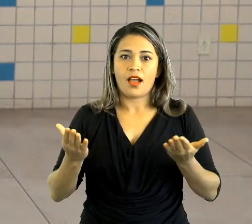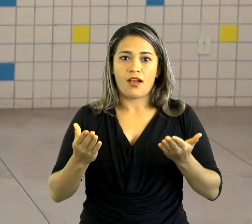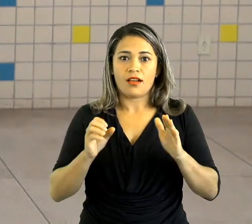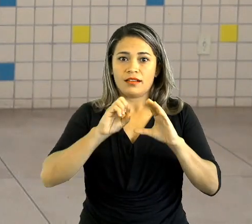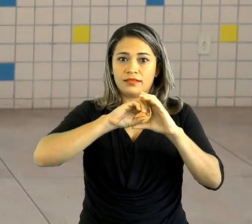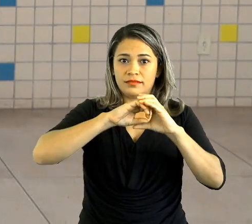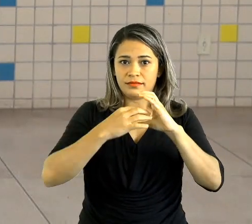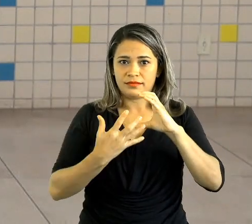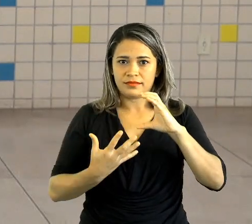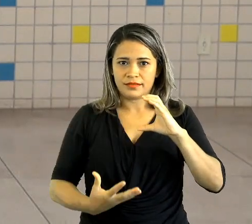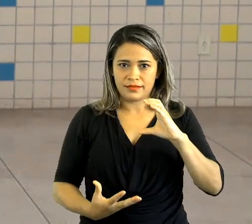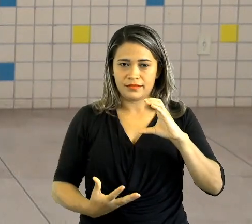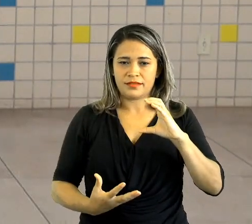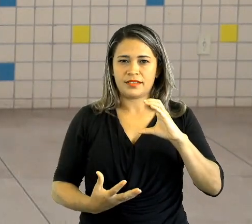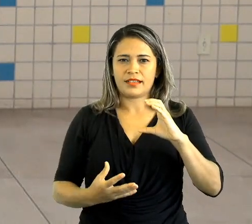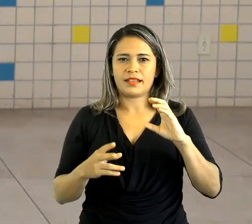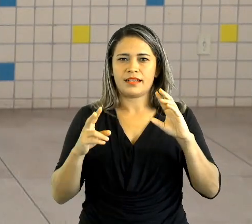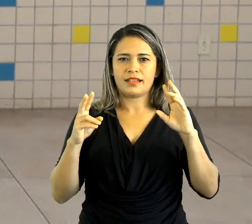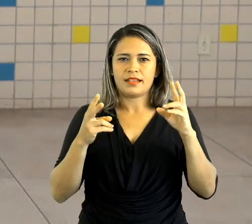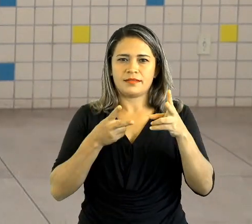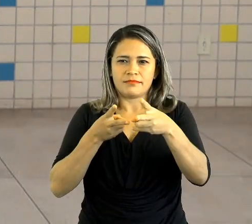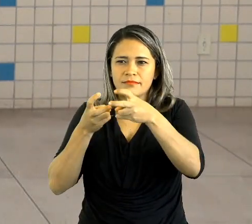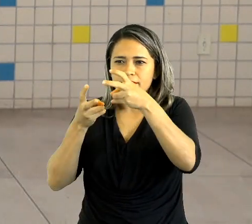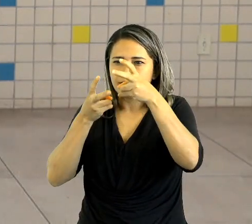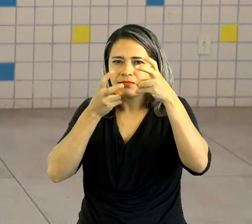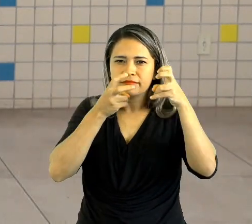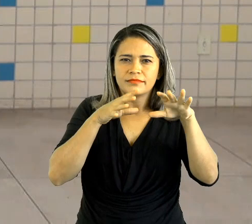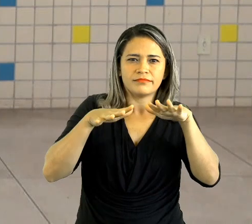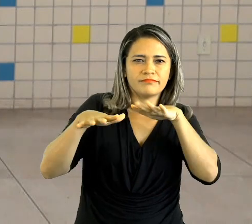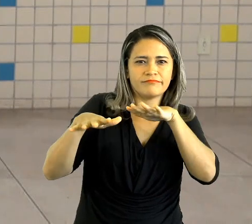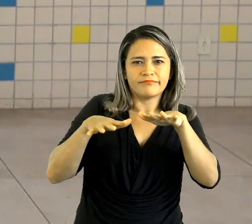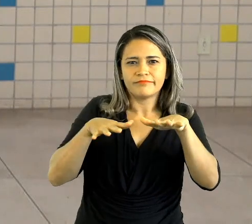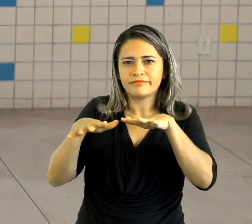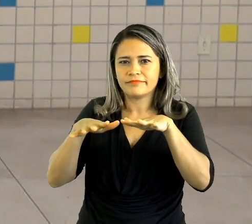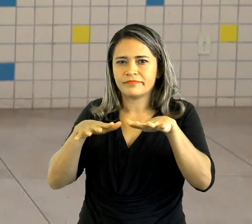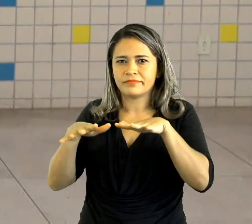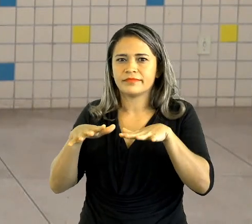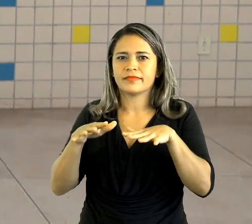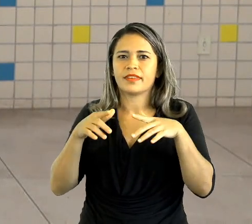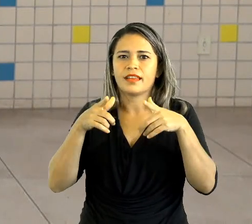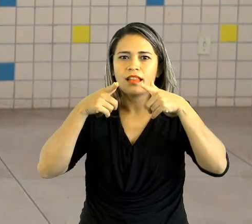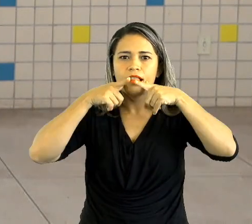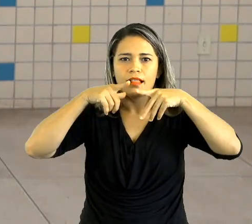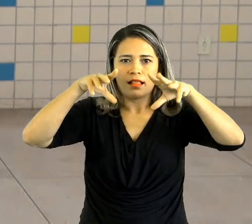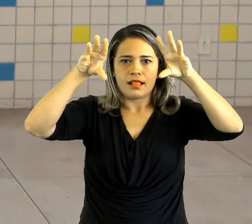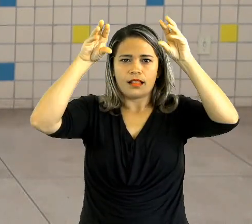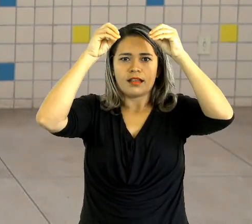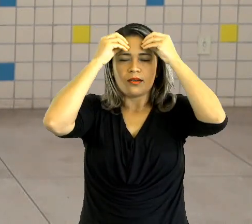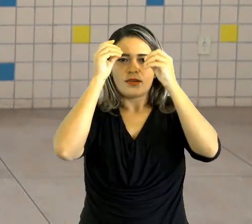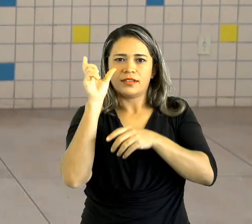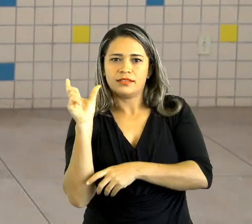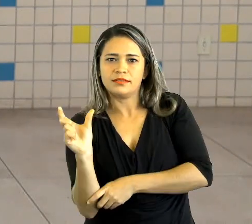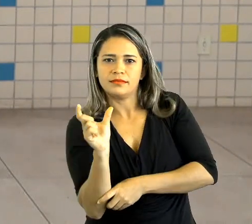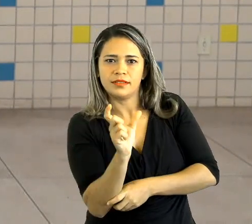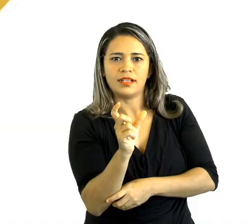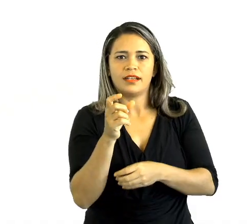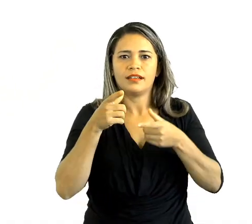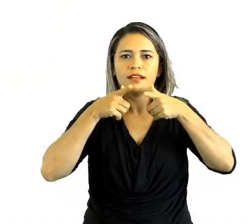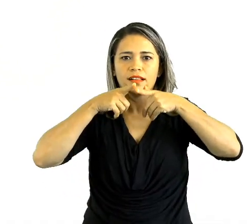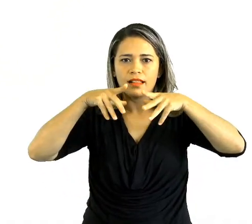características específicas do poema, de movimento, de linguagem verbal, de linguagem não verbal.